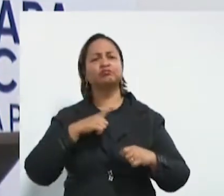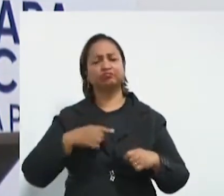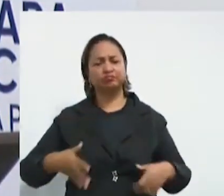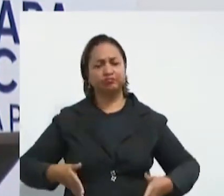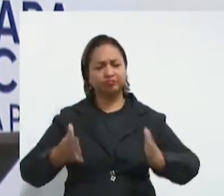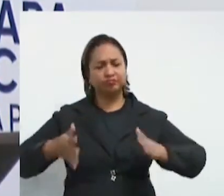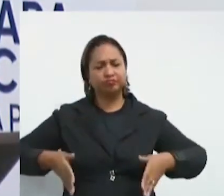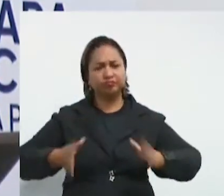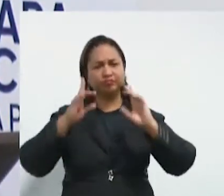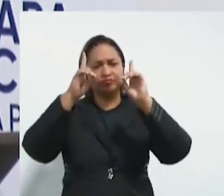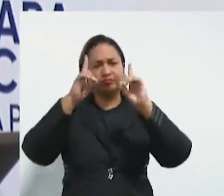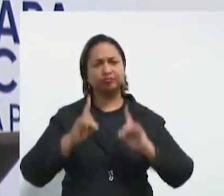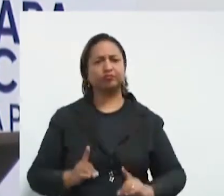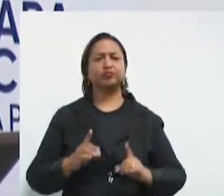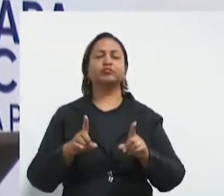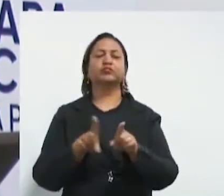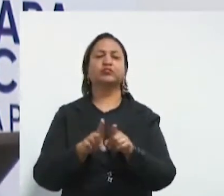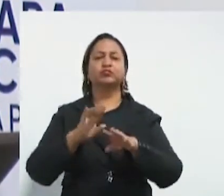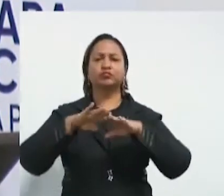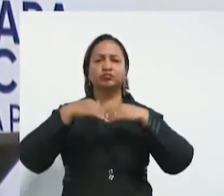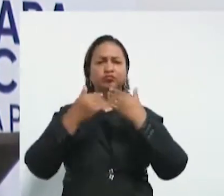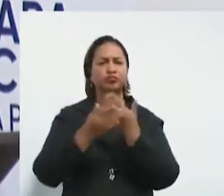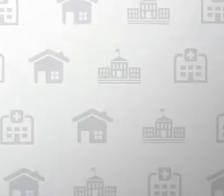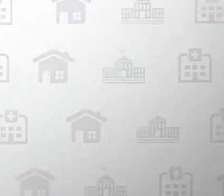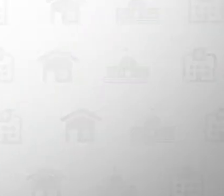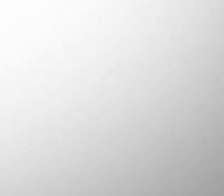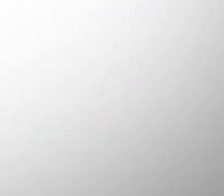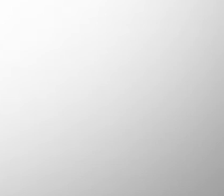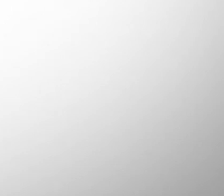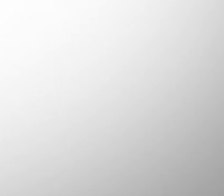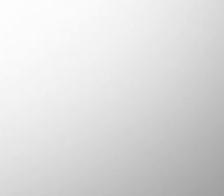deficiente escola toda reformada